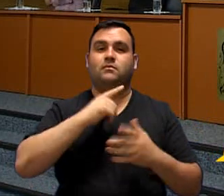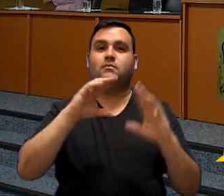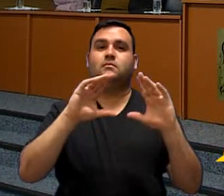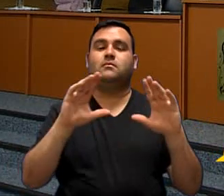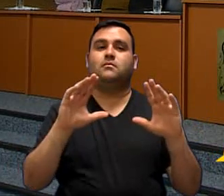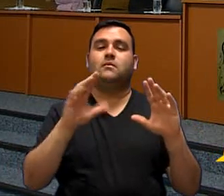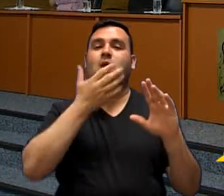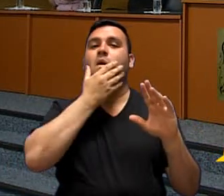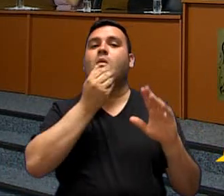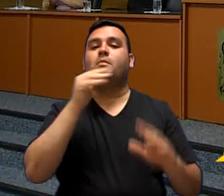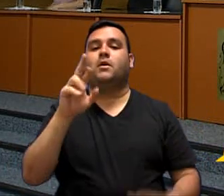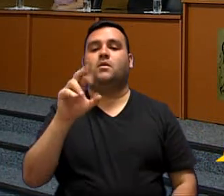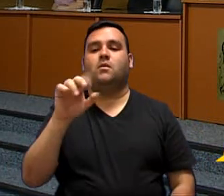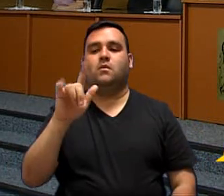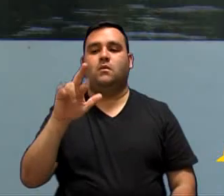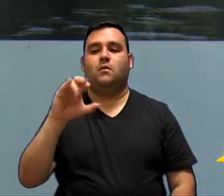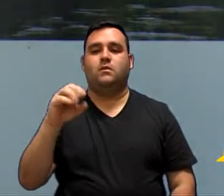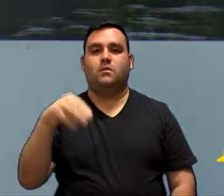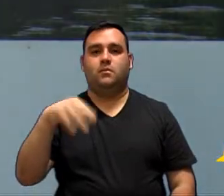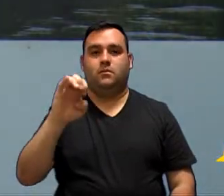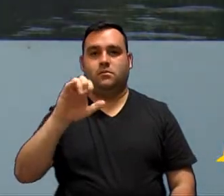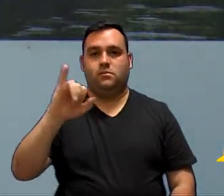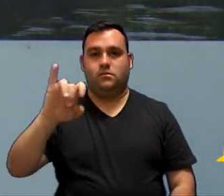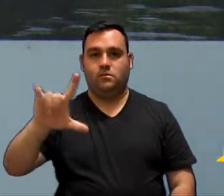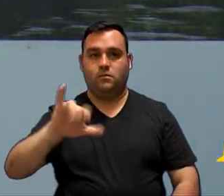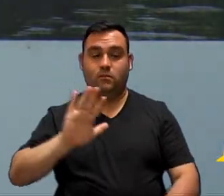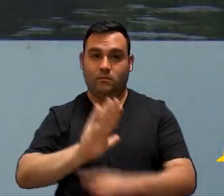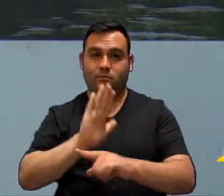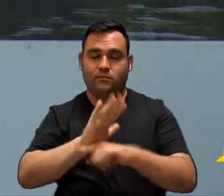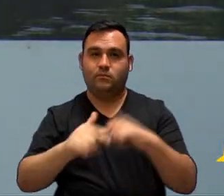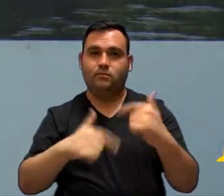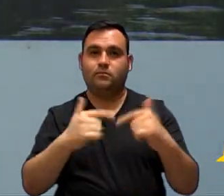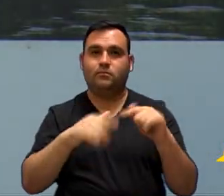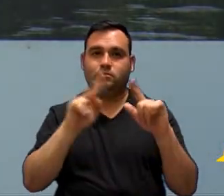evento do senhor Rogério Maciel, assistente da presidência,